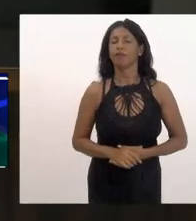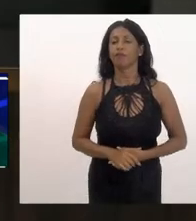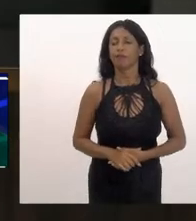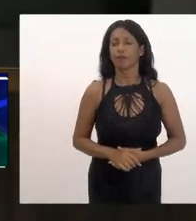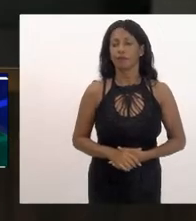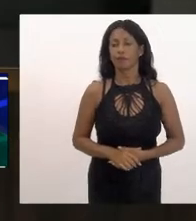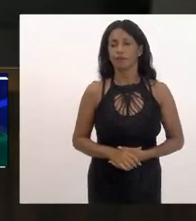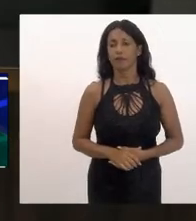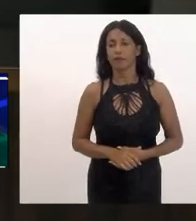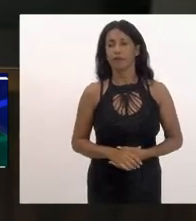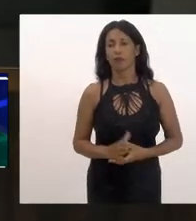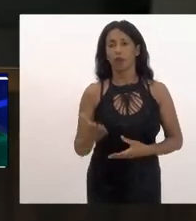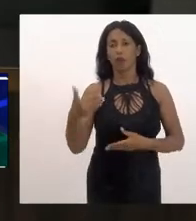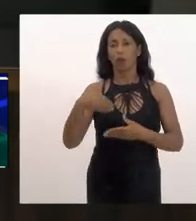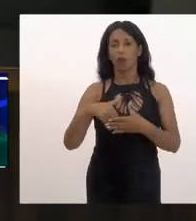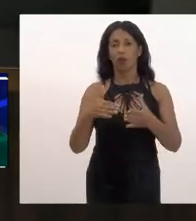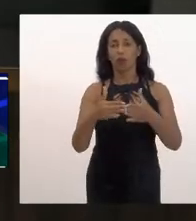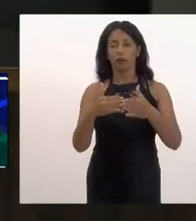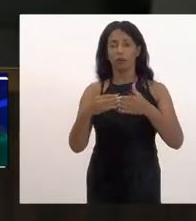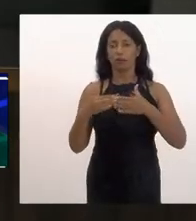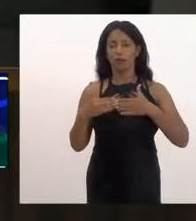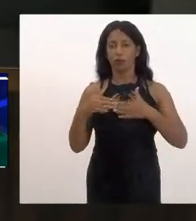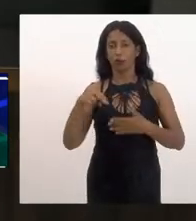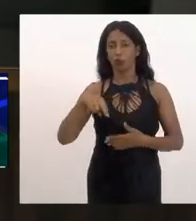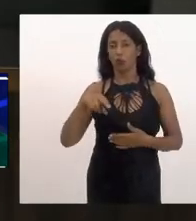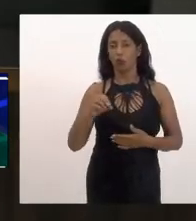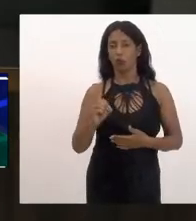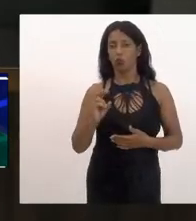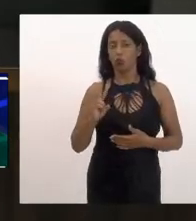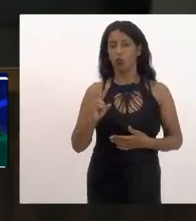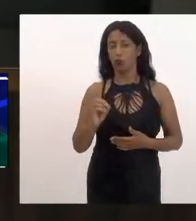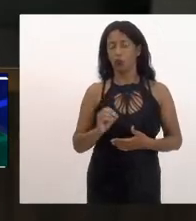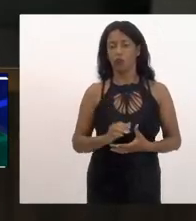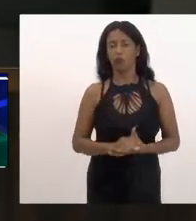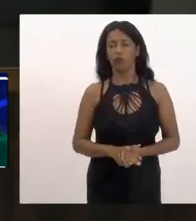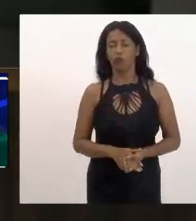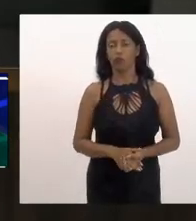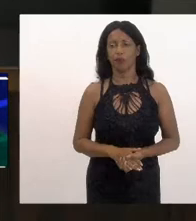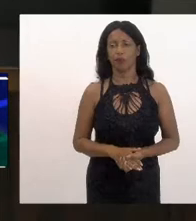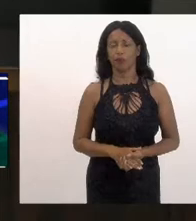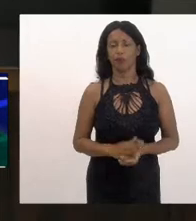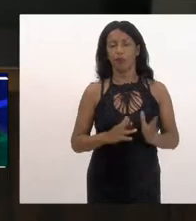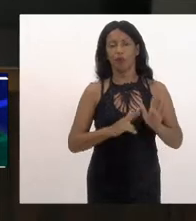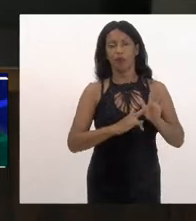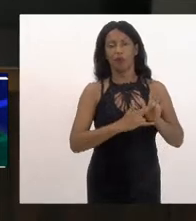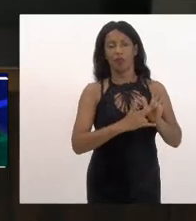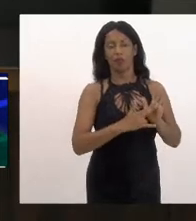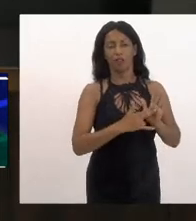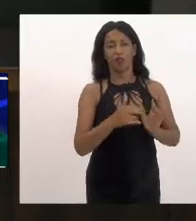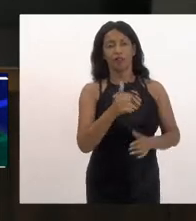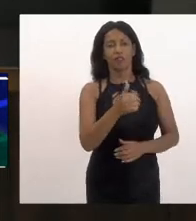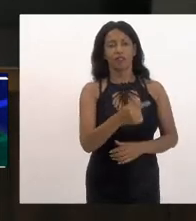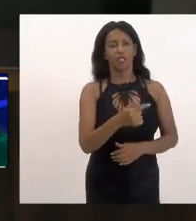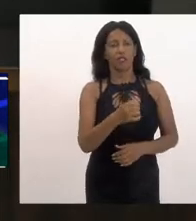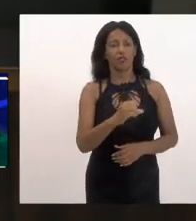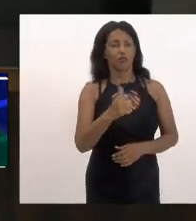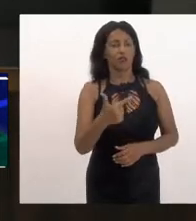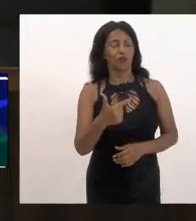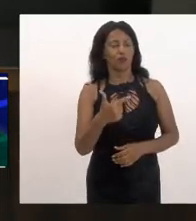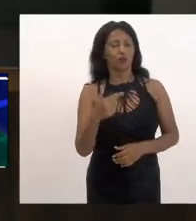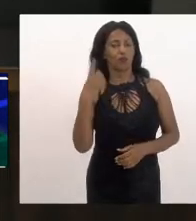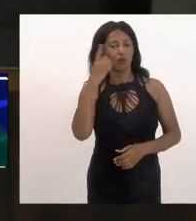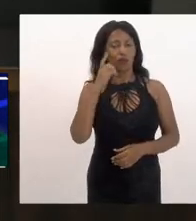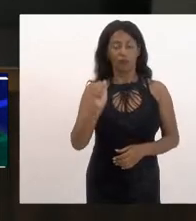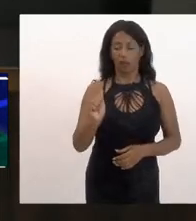promulgação com voto pela abstenção do novo. Projeto de resolução 791-21, de autoria da deputada Alana